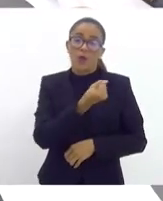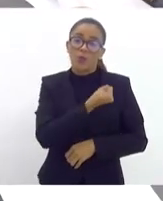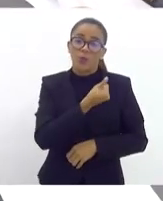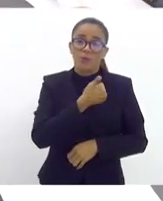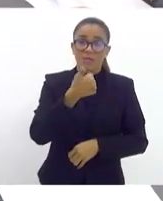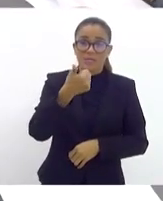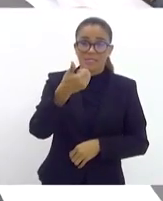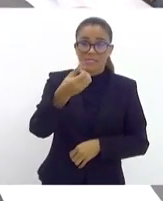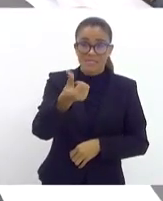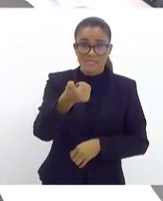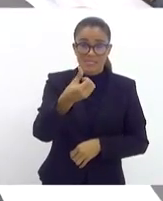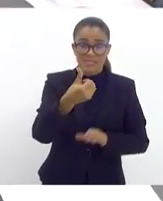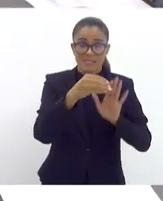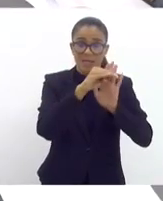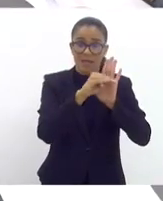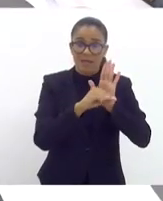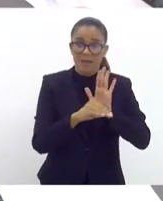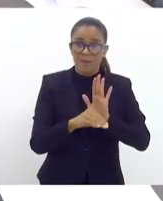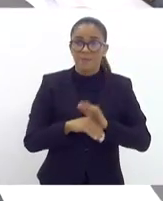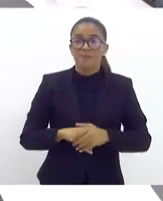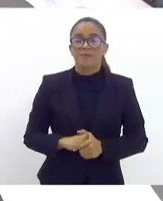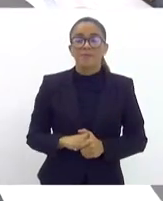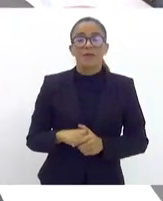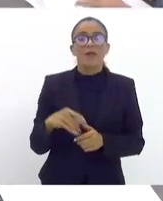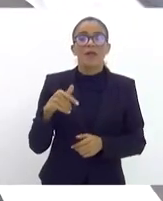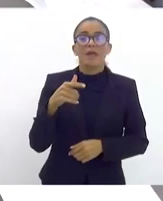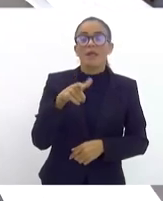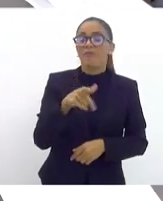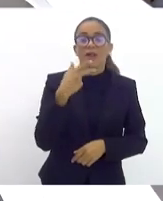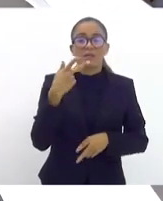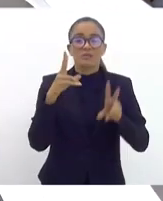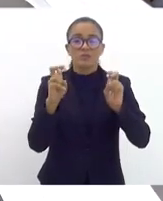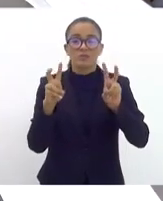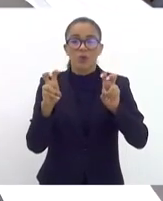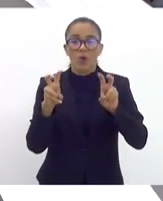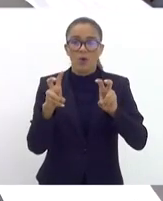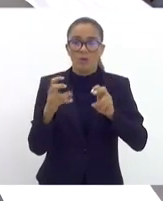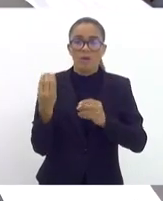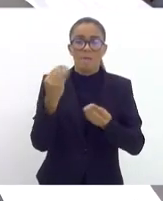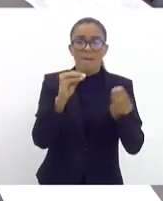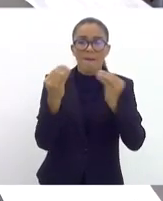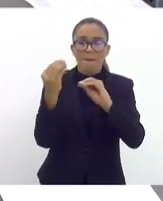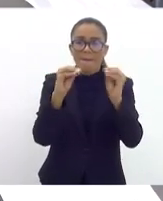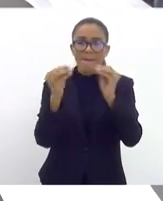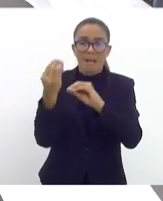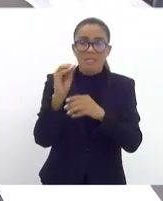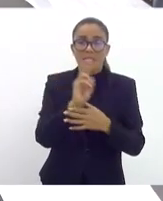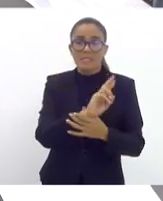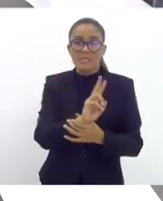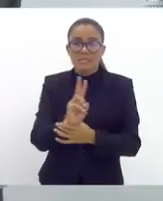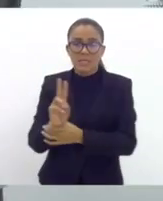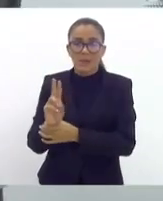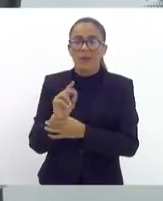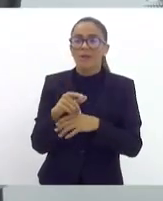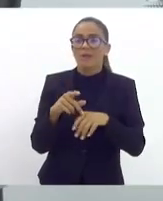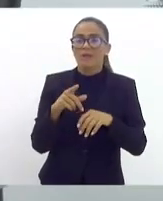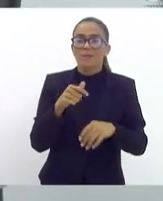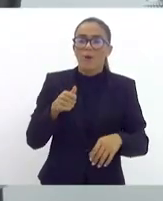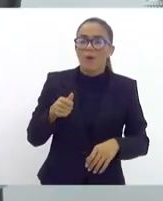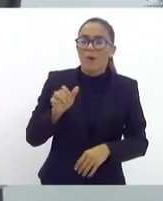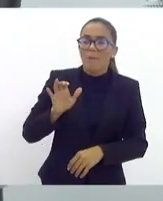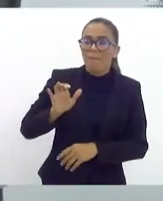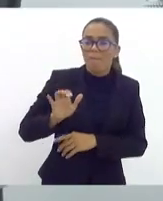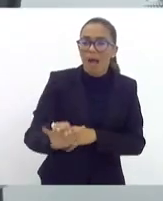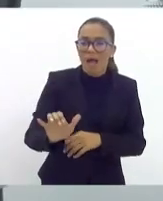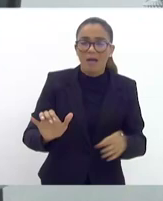pauta é o PL 209 de 23 de altura e deputado Rodrigo Amorim que te põe sobre instalação de dispositivo eletrônico de segurança do tipo botão de pânico